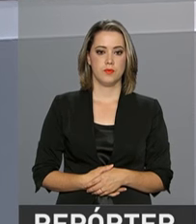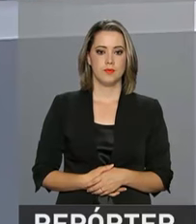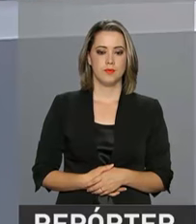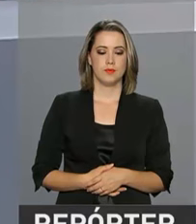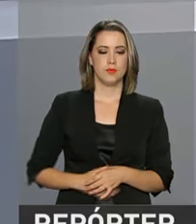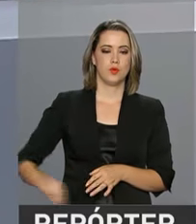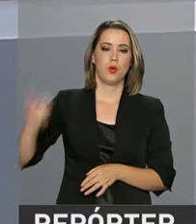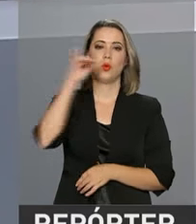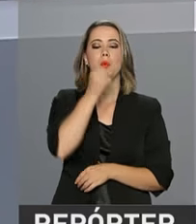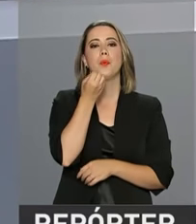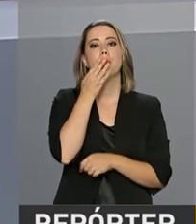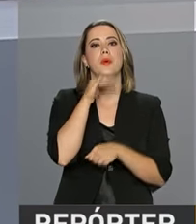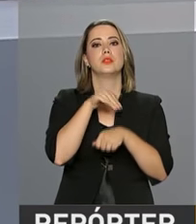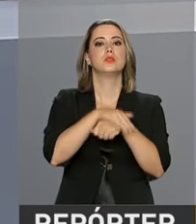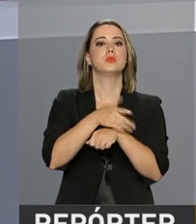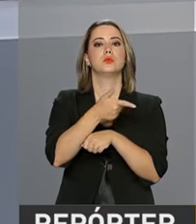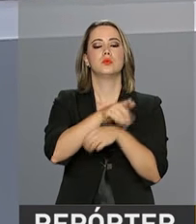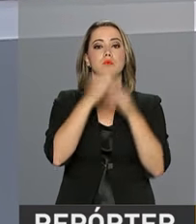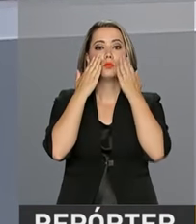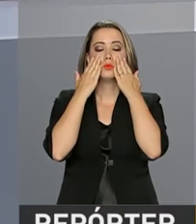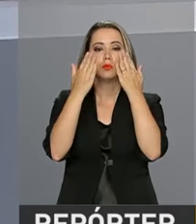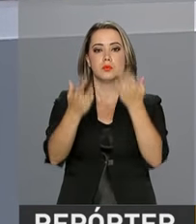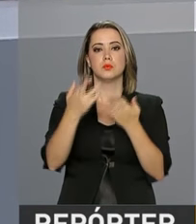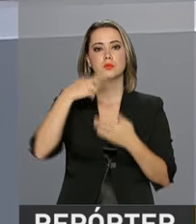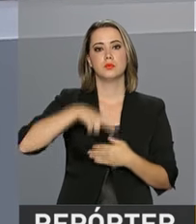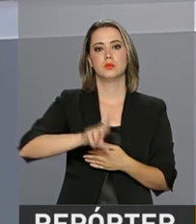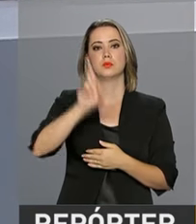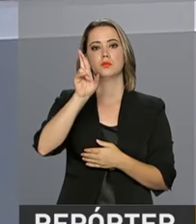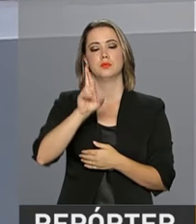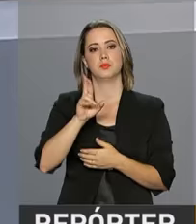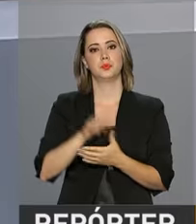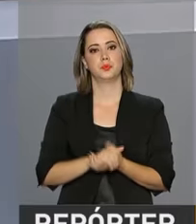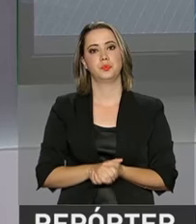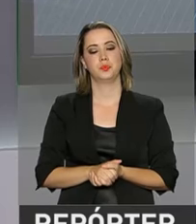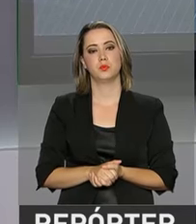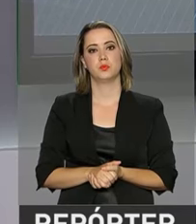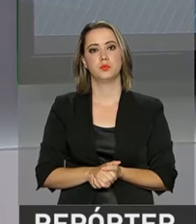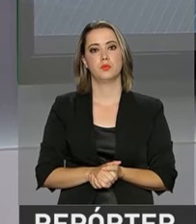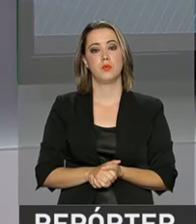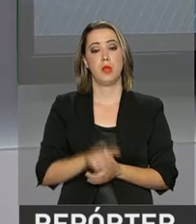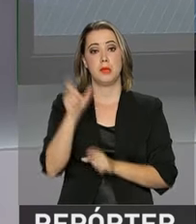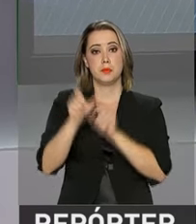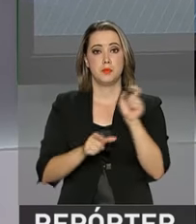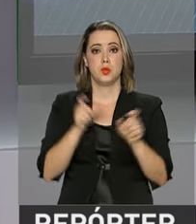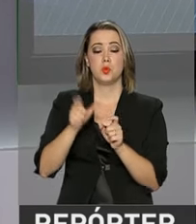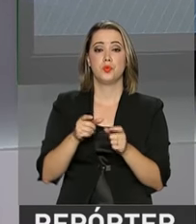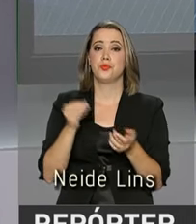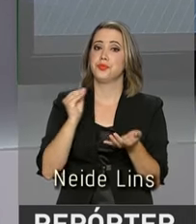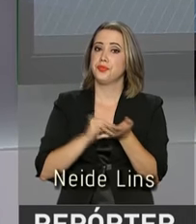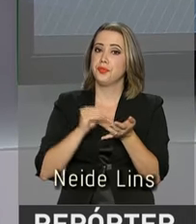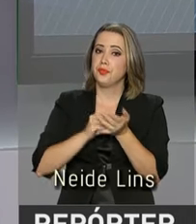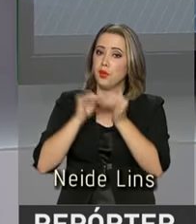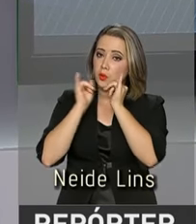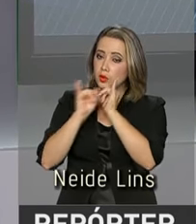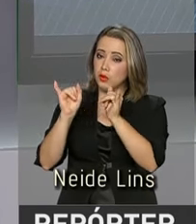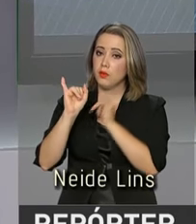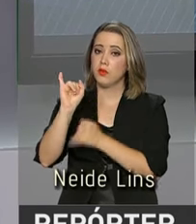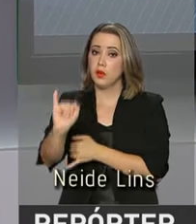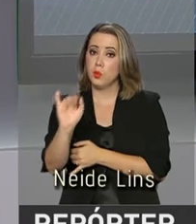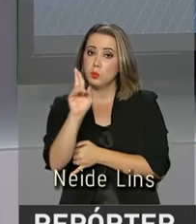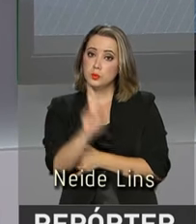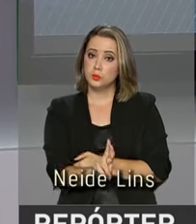olá boa noite no ar mais uma edição do repórter nbr os contribuintes que ainda não enviaram a declaração